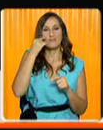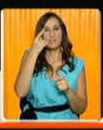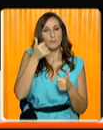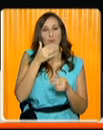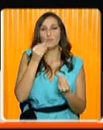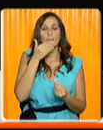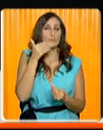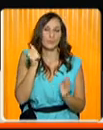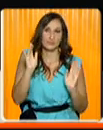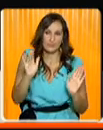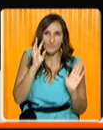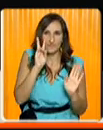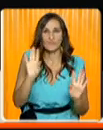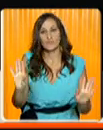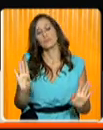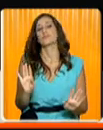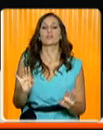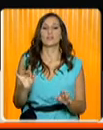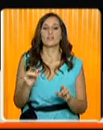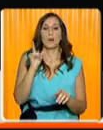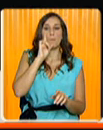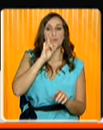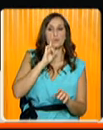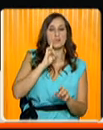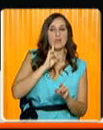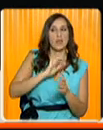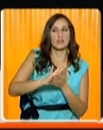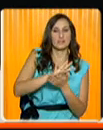Reparem bem na beleza disto. Fomos nós por trás.